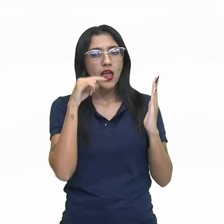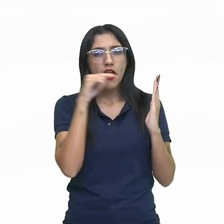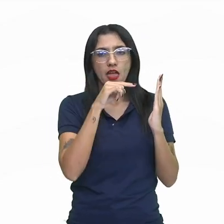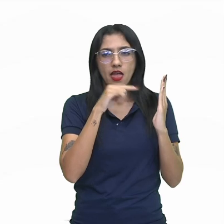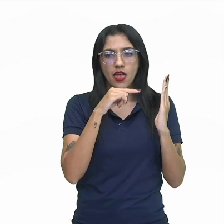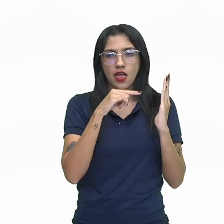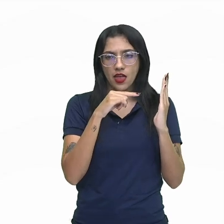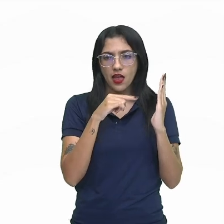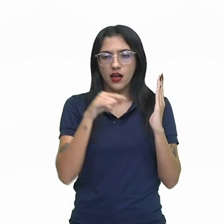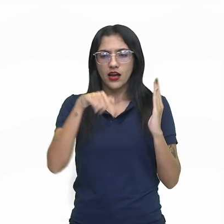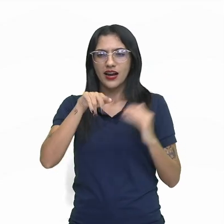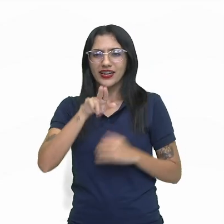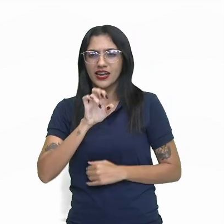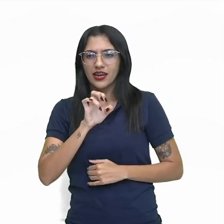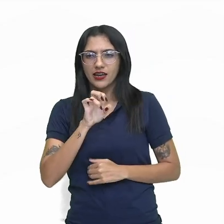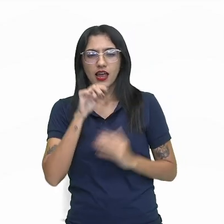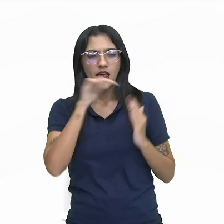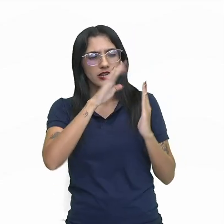comovente. Né?